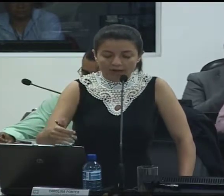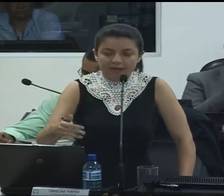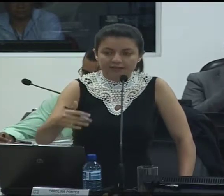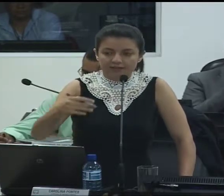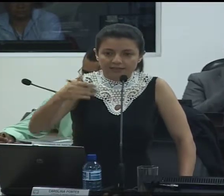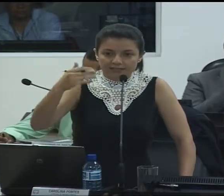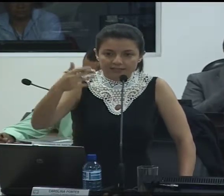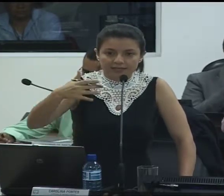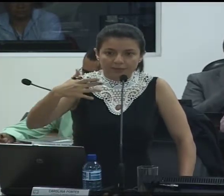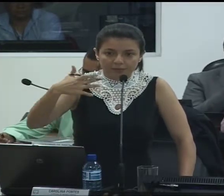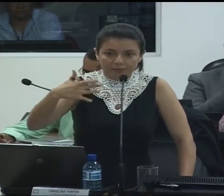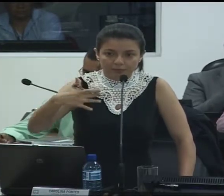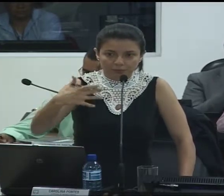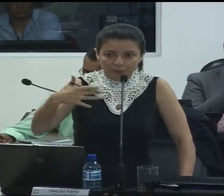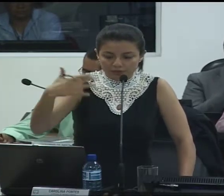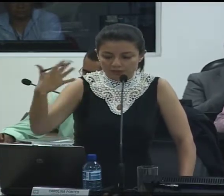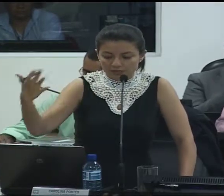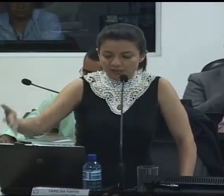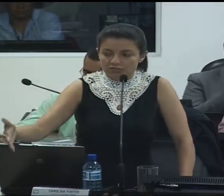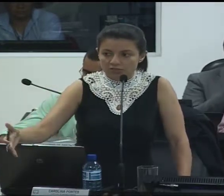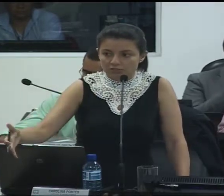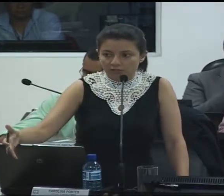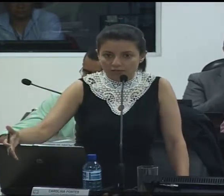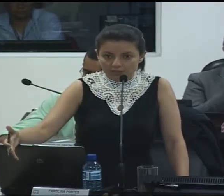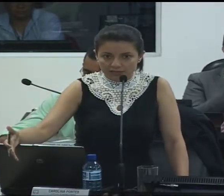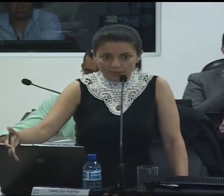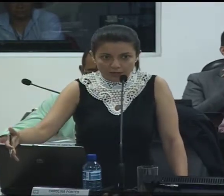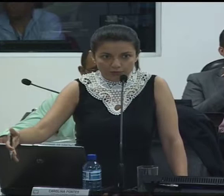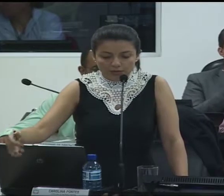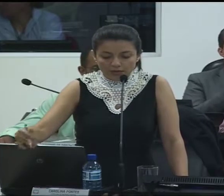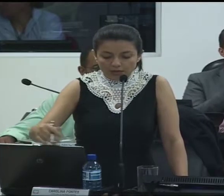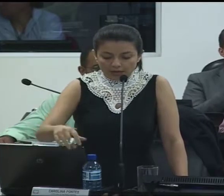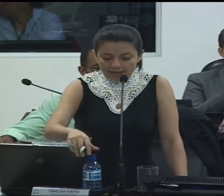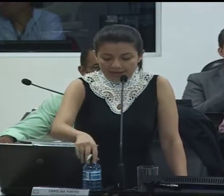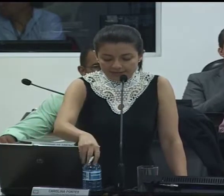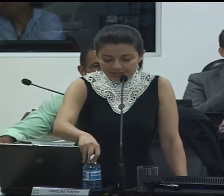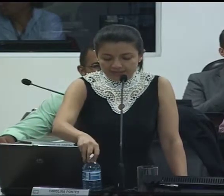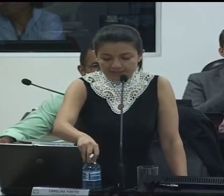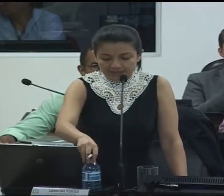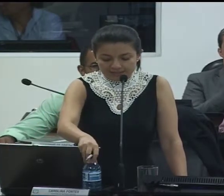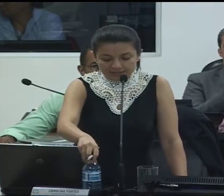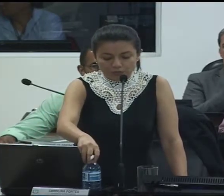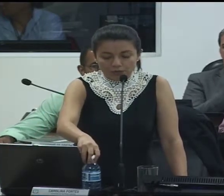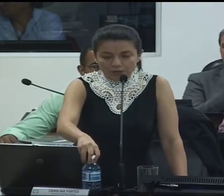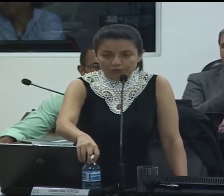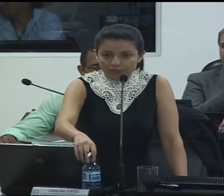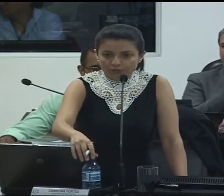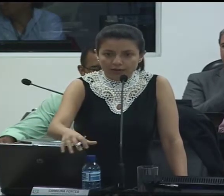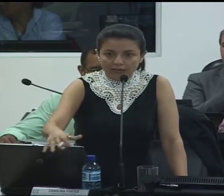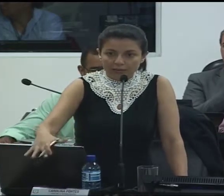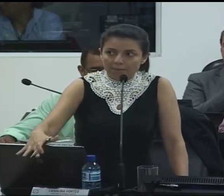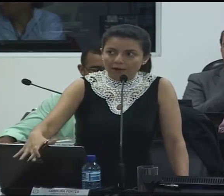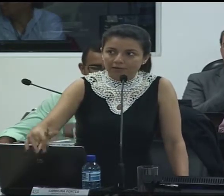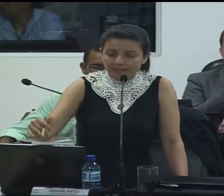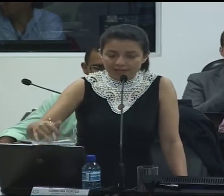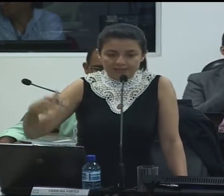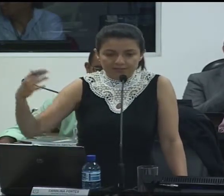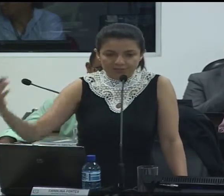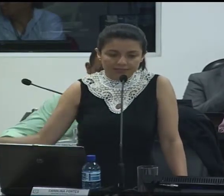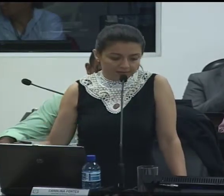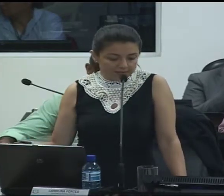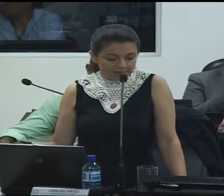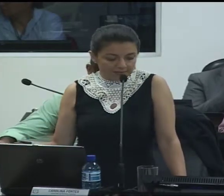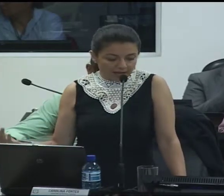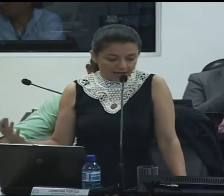pelos colegas, agradecer por todas as mensagens que eu tenho recebido acerca dessa questão do horto, que de fato é uma pauta